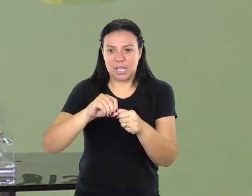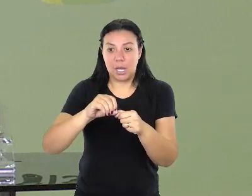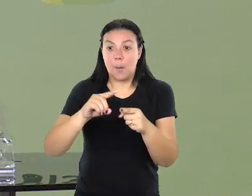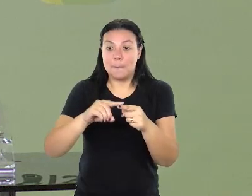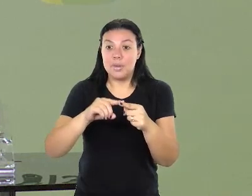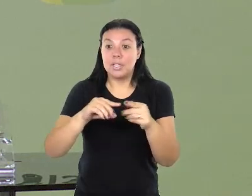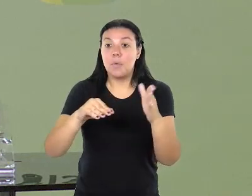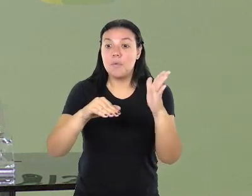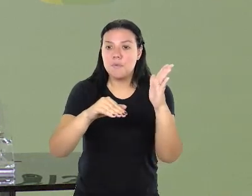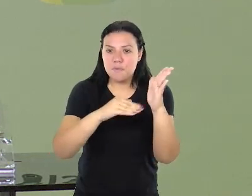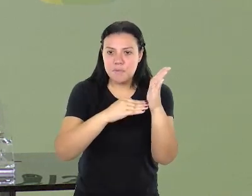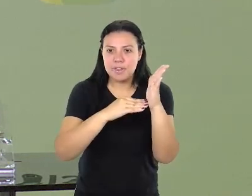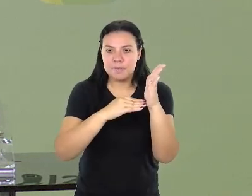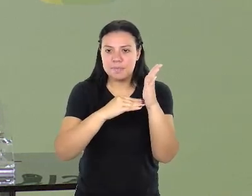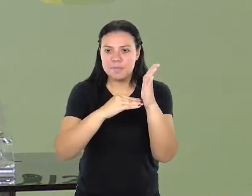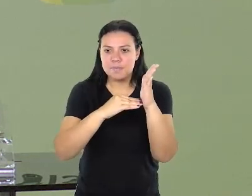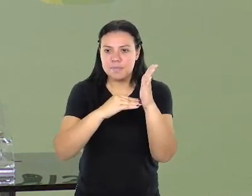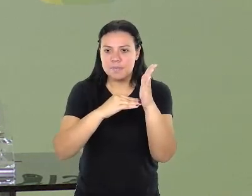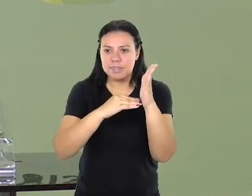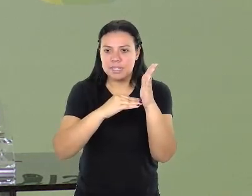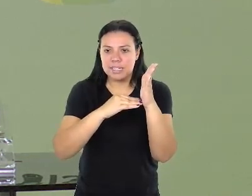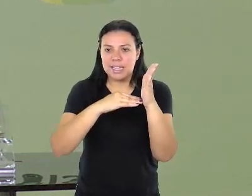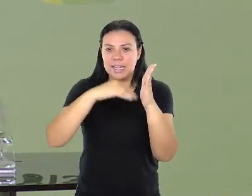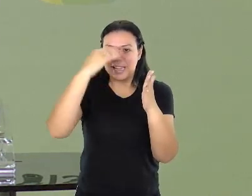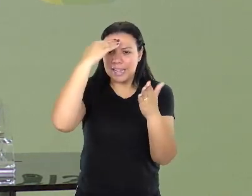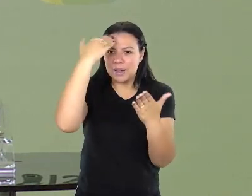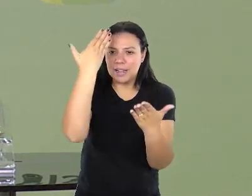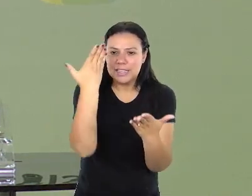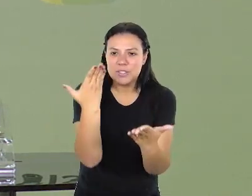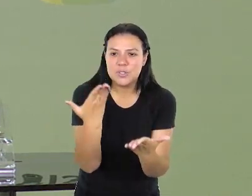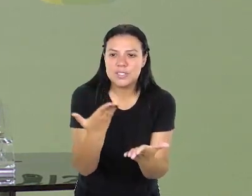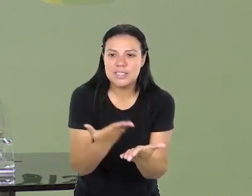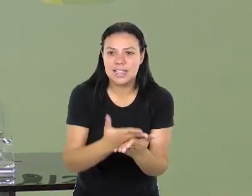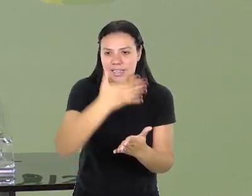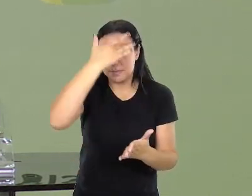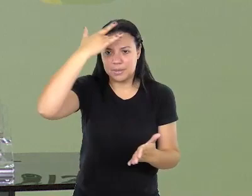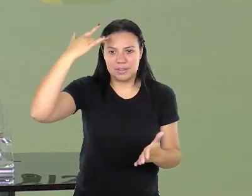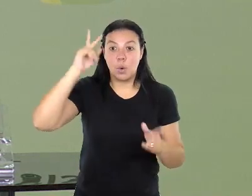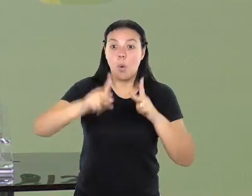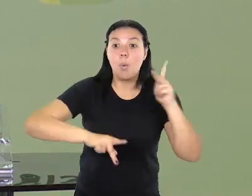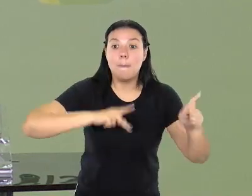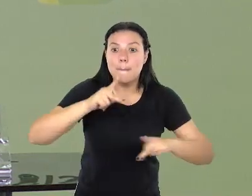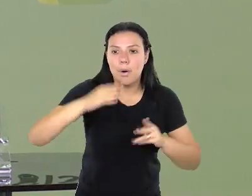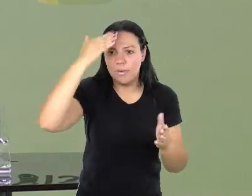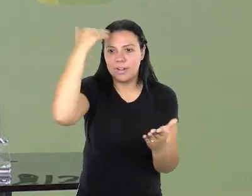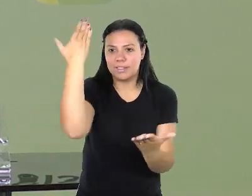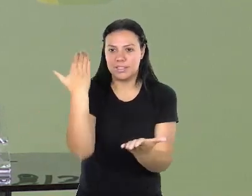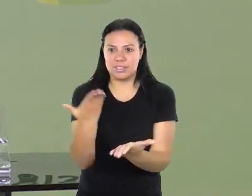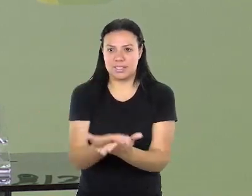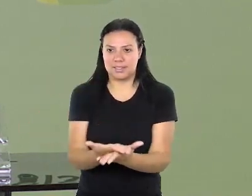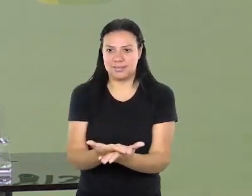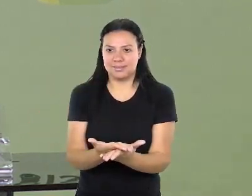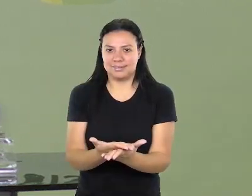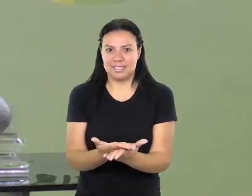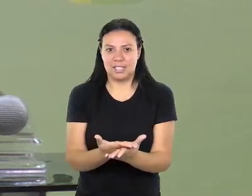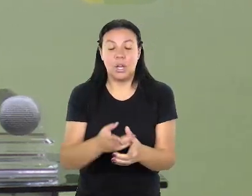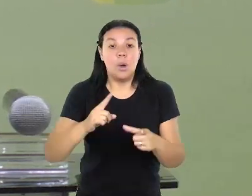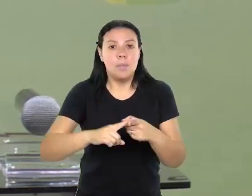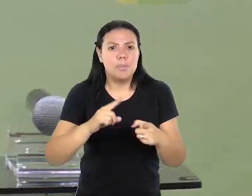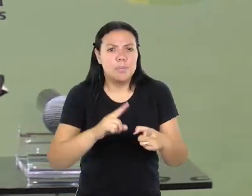o fim, era a conversão dos ninivitas, daquela geração. Porque lá no livro de